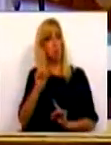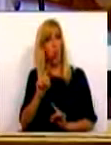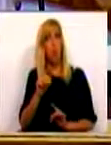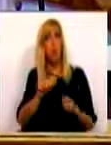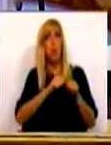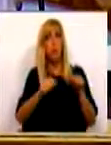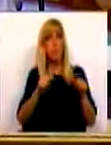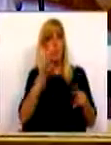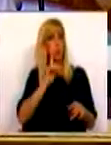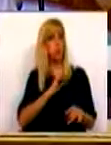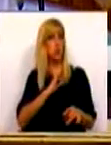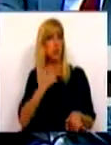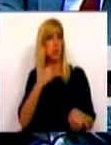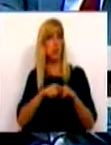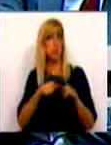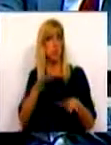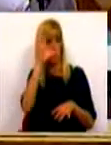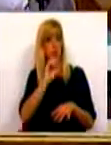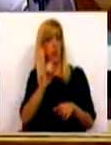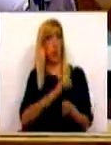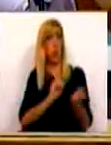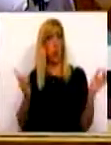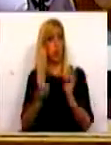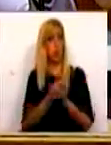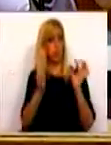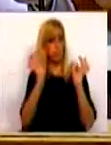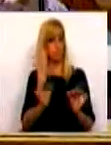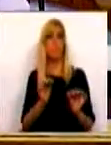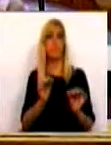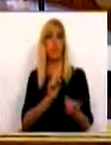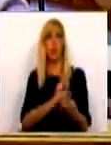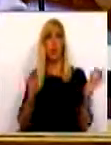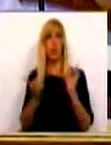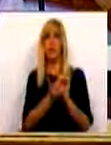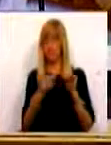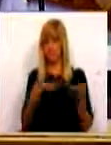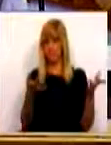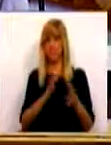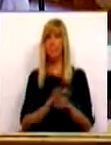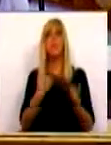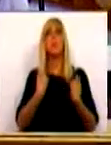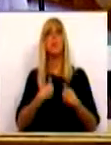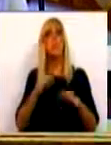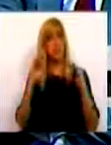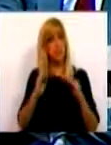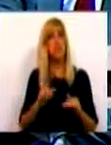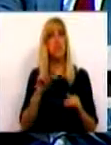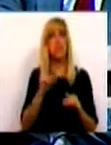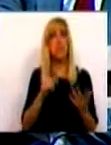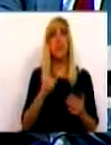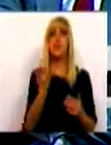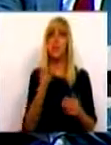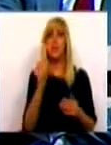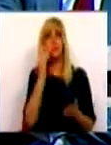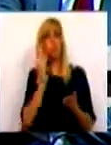senhora deputada estava no governo foi exatamente o contrário. Foi exatamente o contrário. Mas também baixámos o IVA da